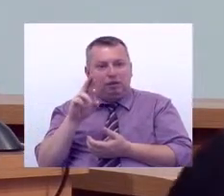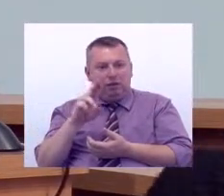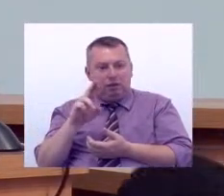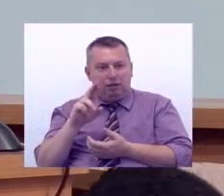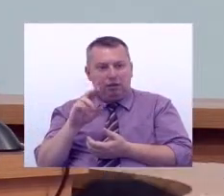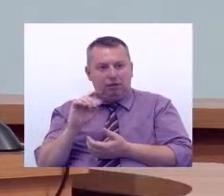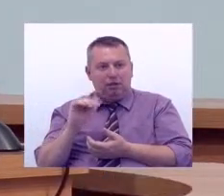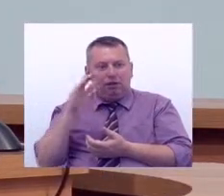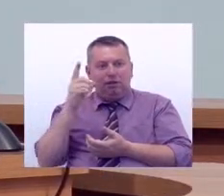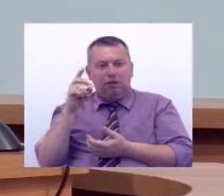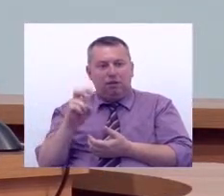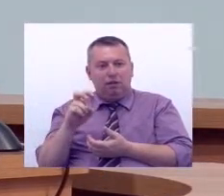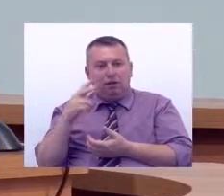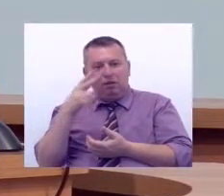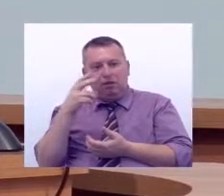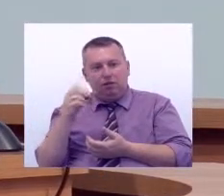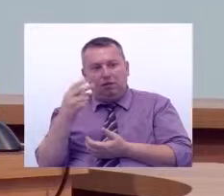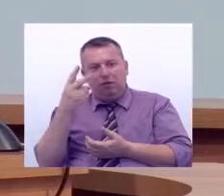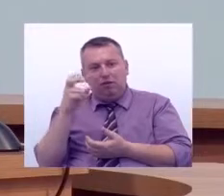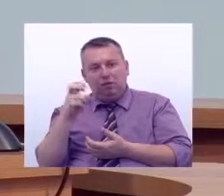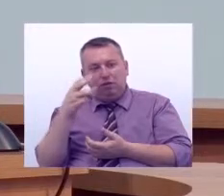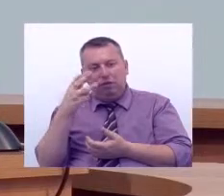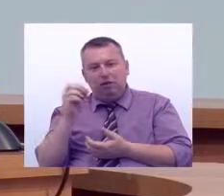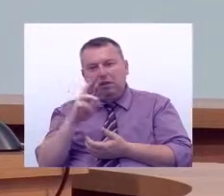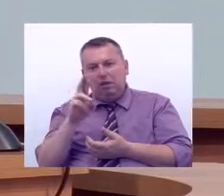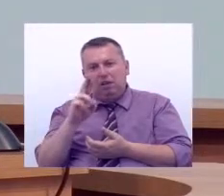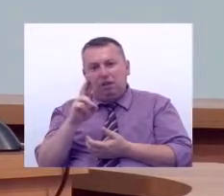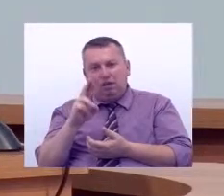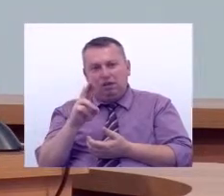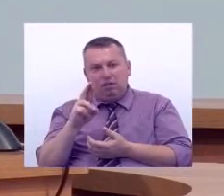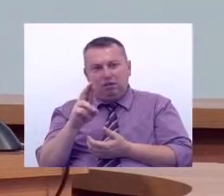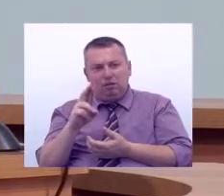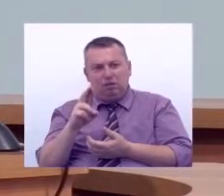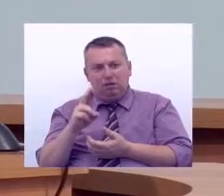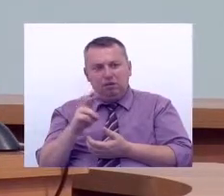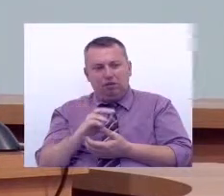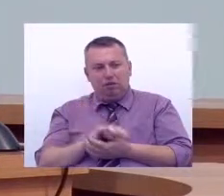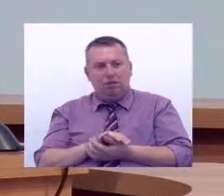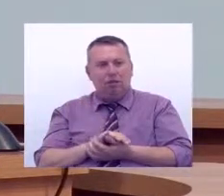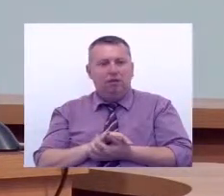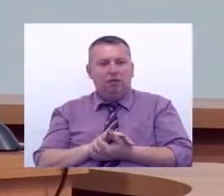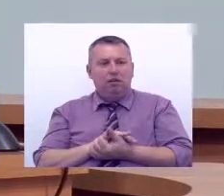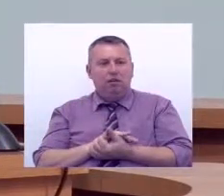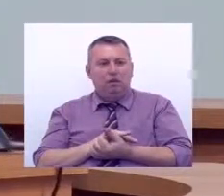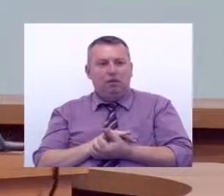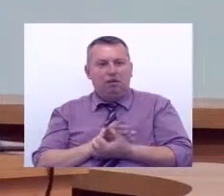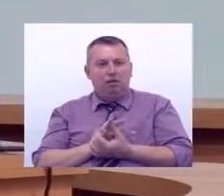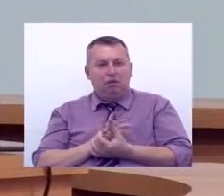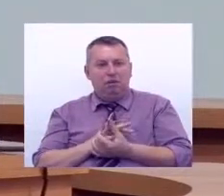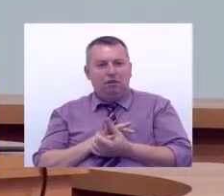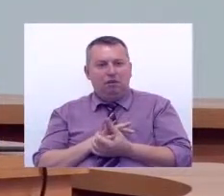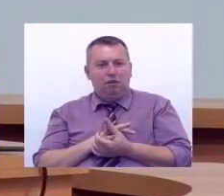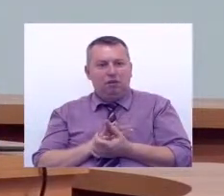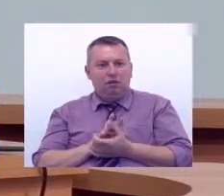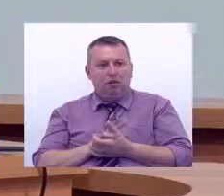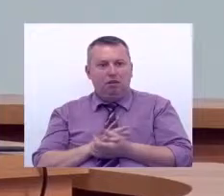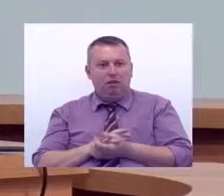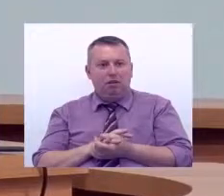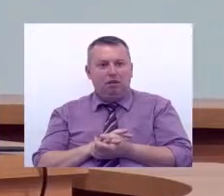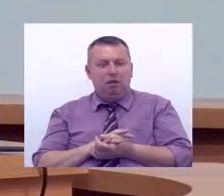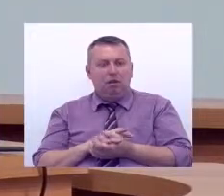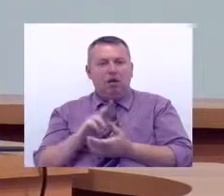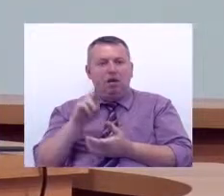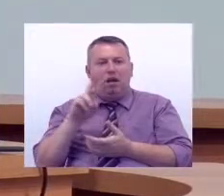acho que está na faixa de uns 20, 25 ou 30 reais. Não me recordo o valor exato. Isso. É um valor